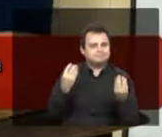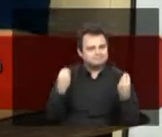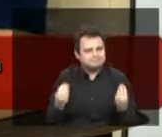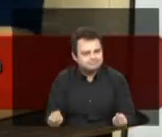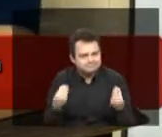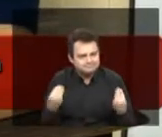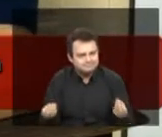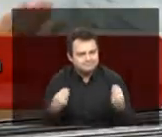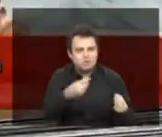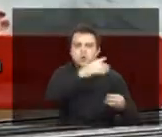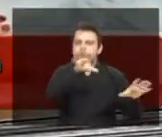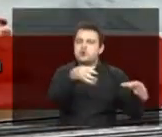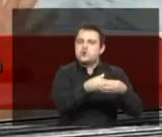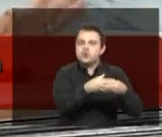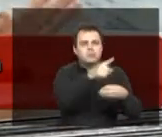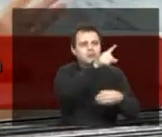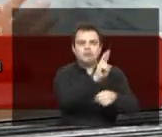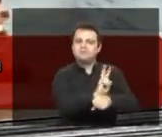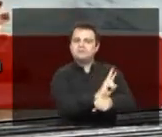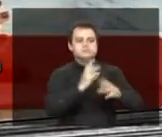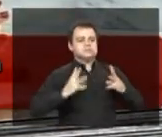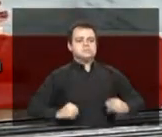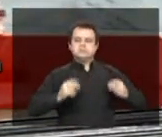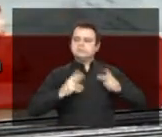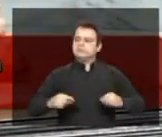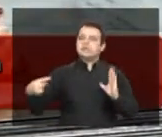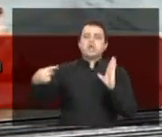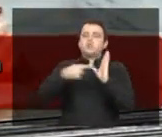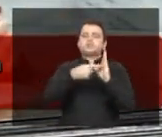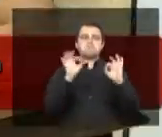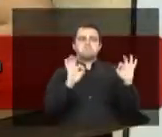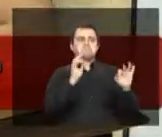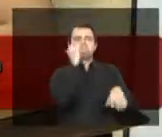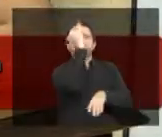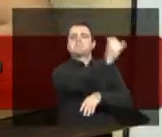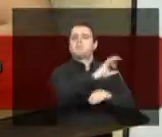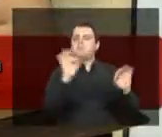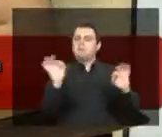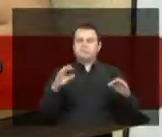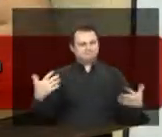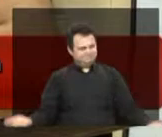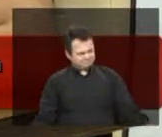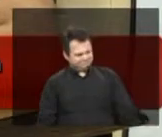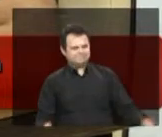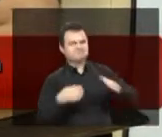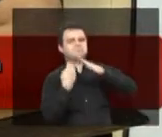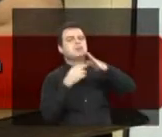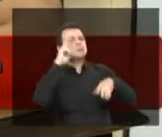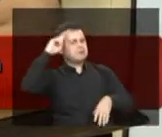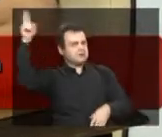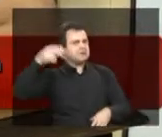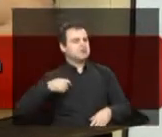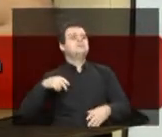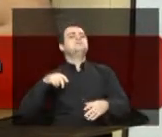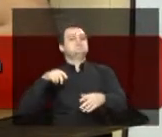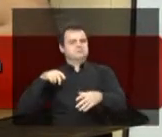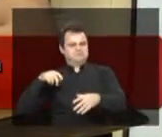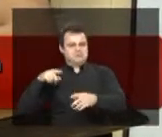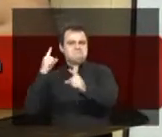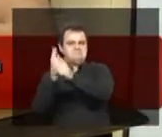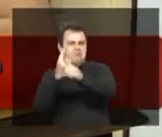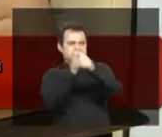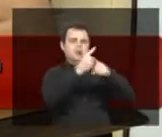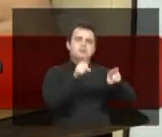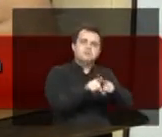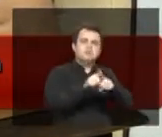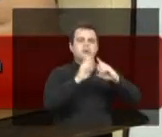própria vigilância não tinha recebido. Não tinha recebido. Diziam. Aí eu falei, quantas empresas foram autuadas? Entre empresas e residências,